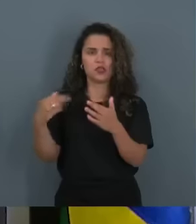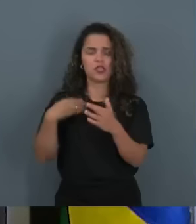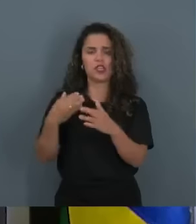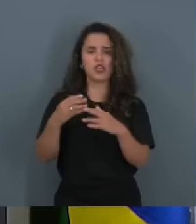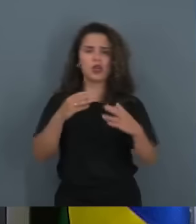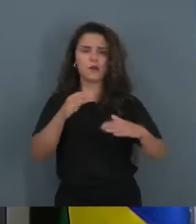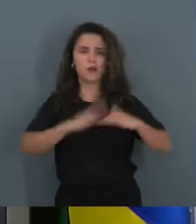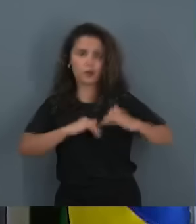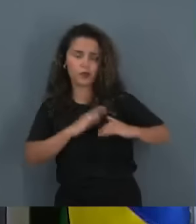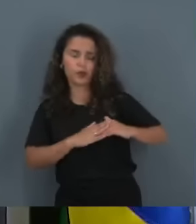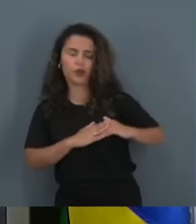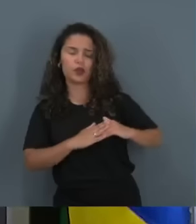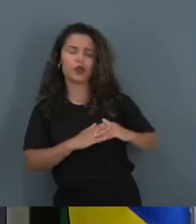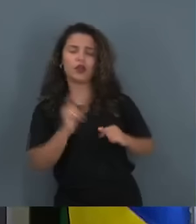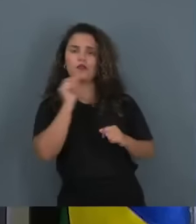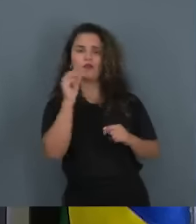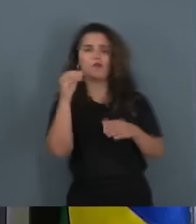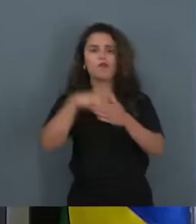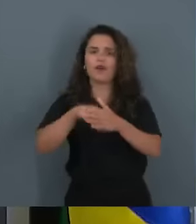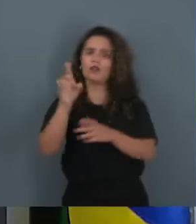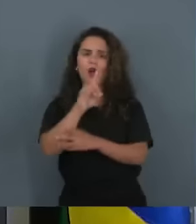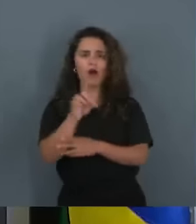do Alexandre de Moraes, eu não coloco para votar.